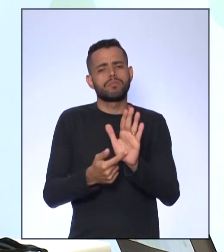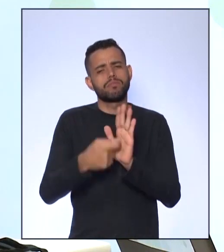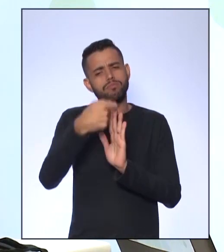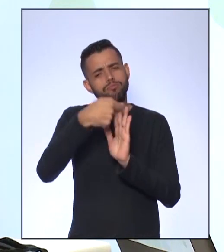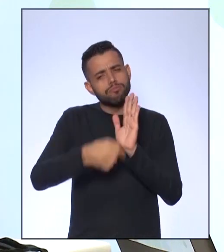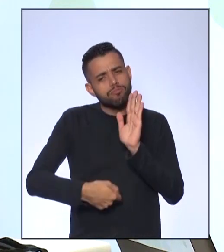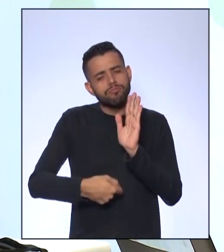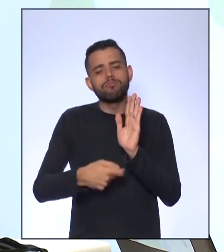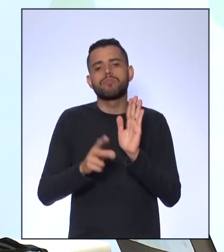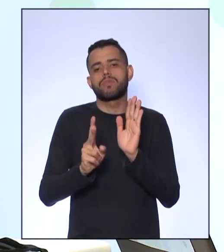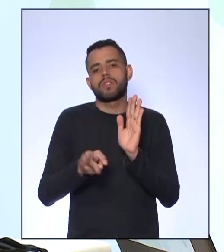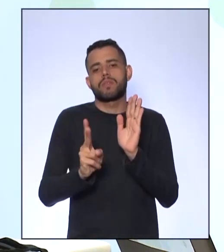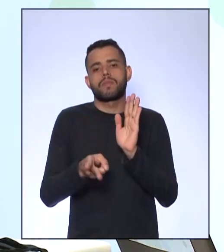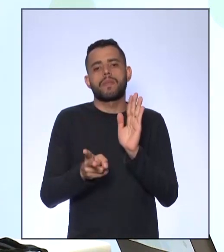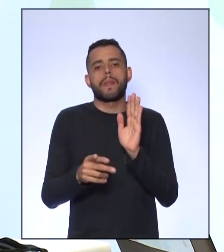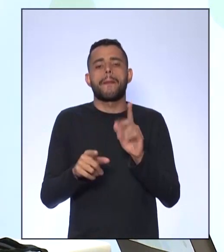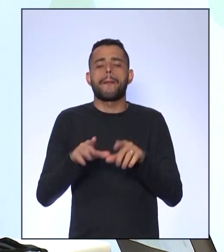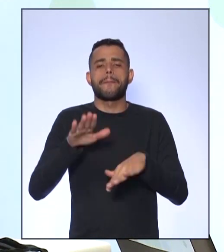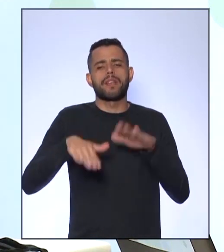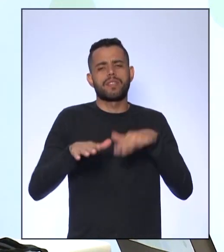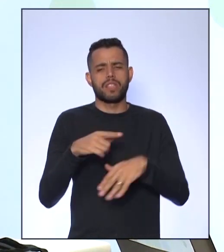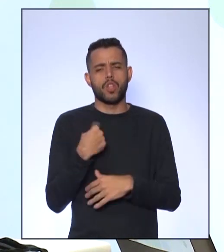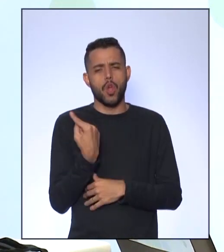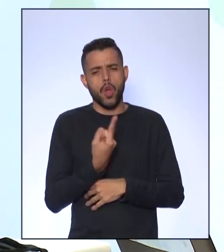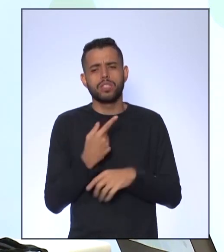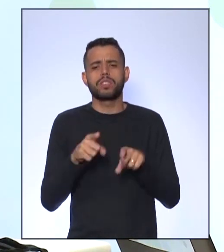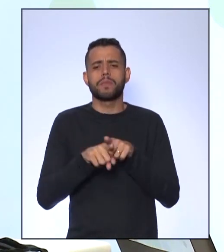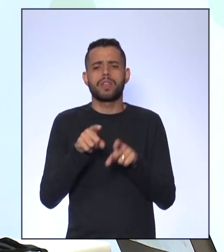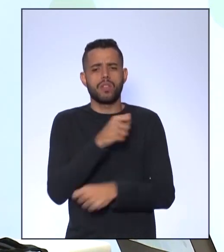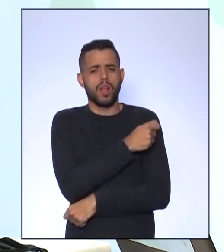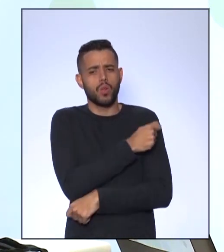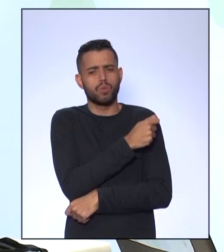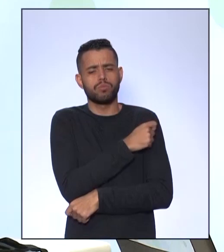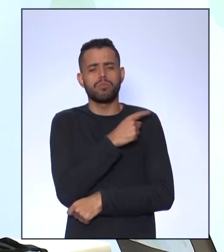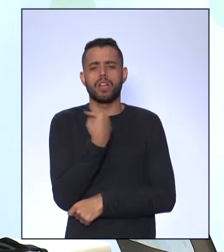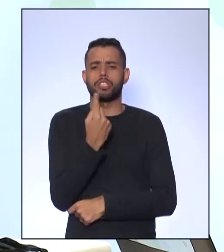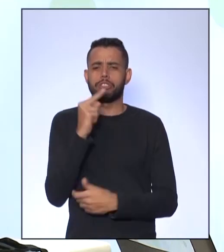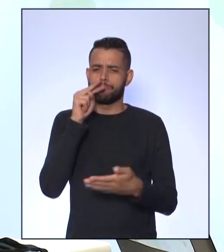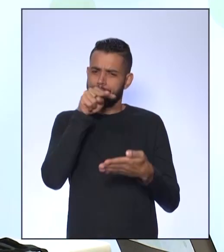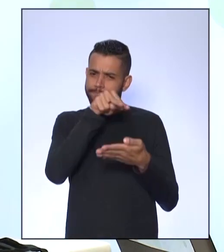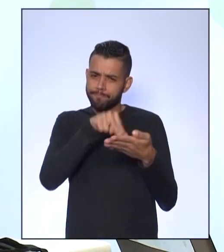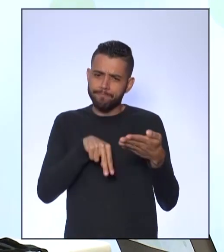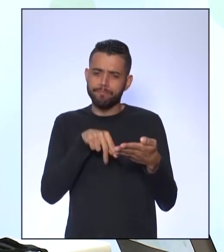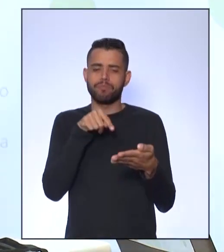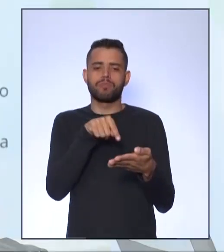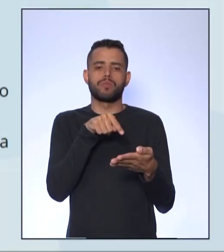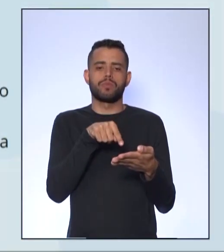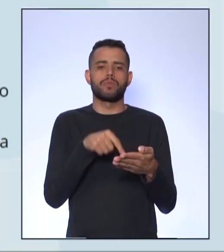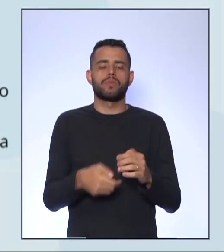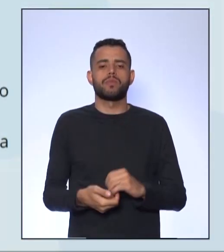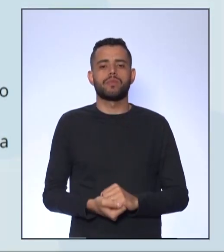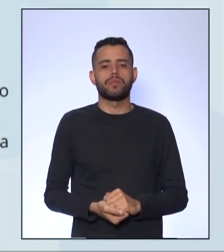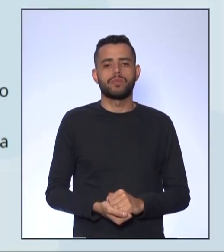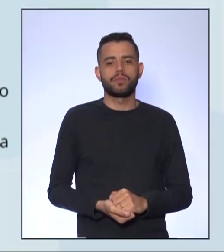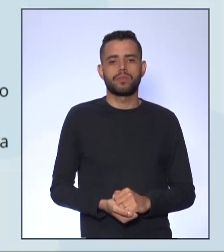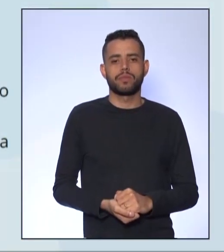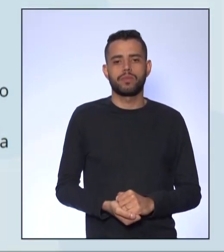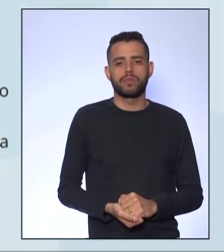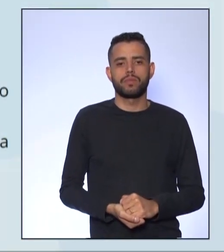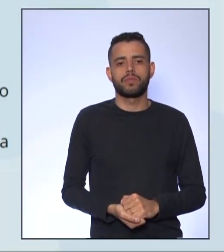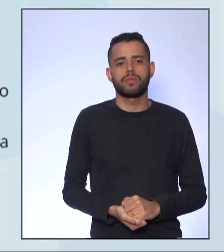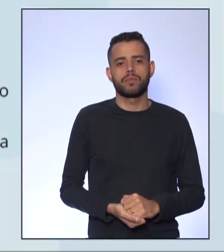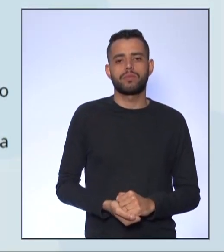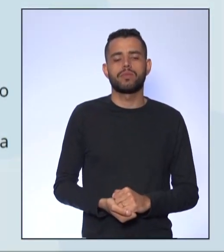produções, às vezes nas nossas, dos alunos, a gente verifica muito isso, tá? Eu vou colocar aqui